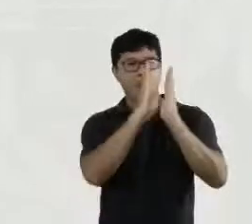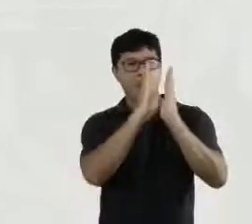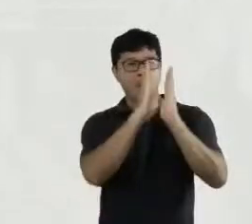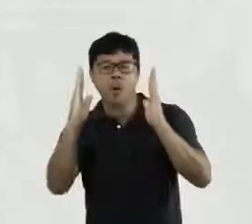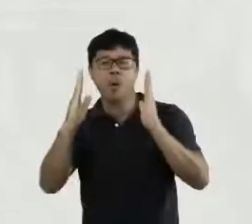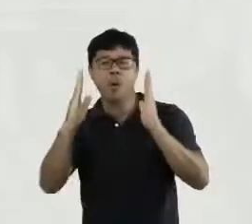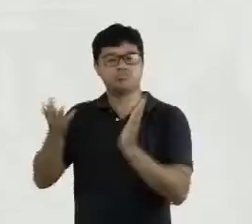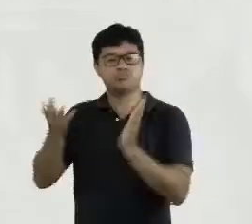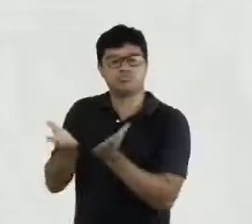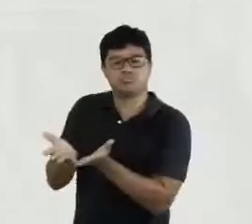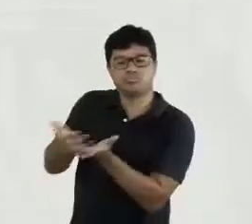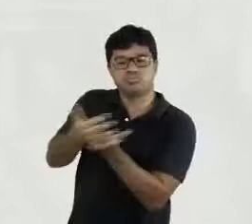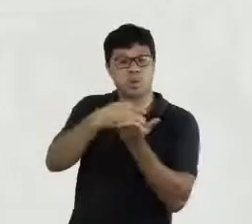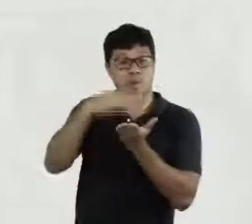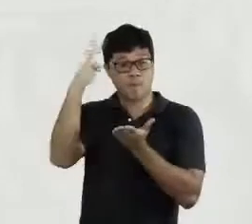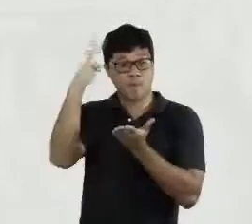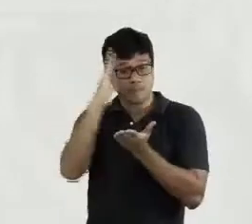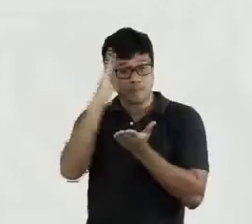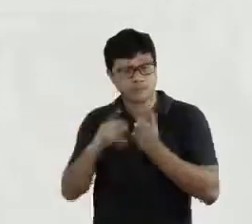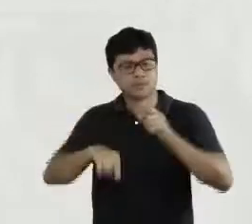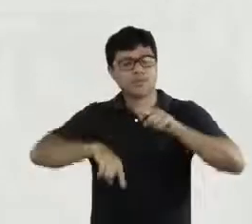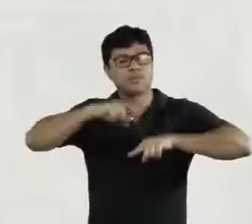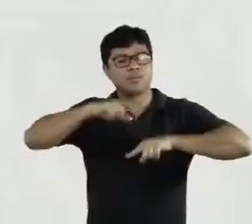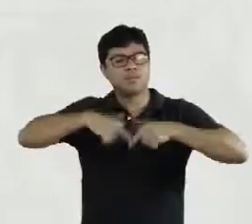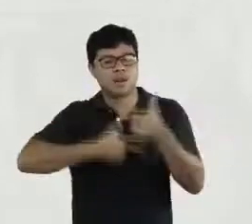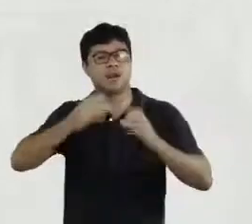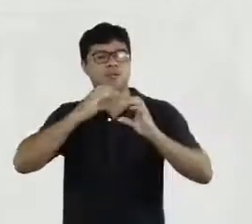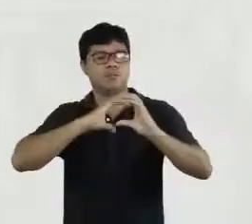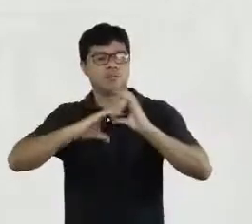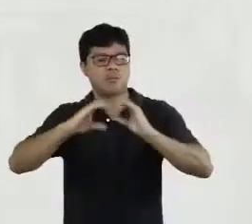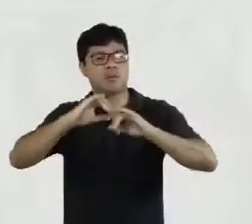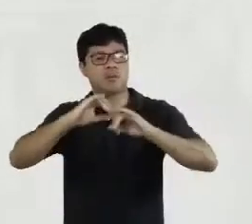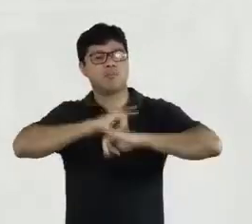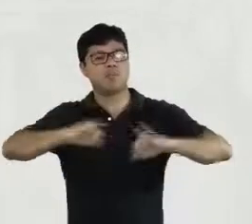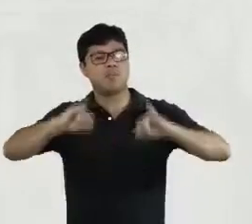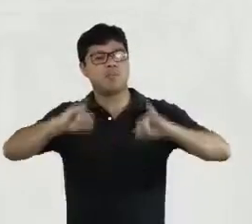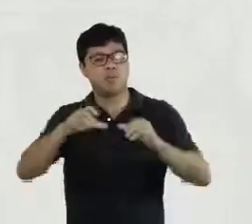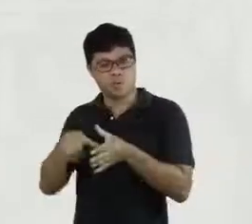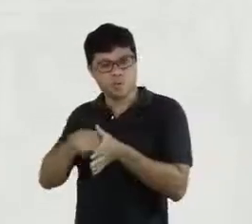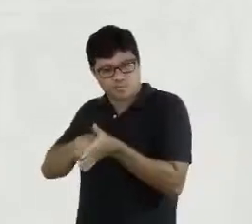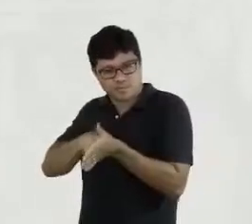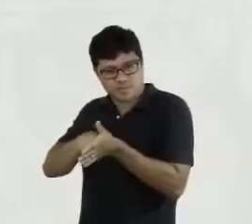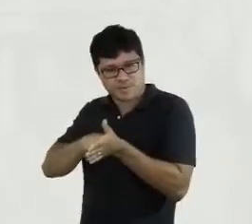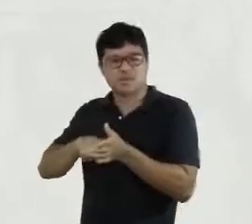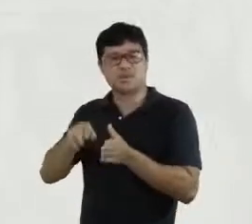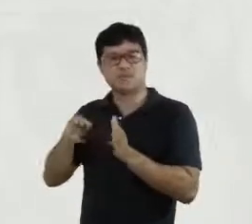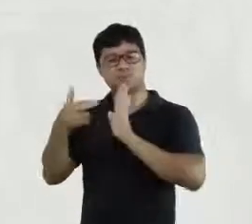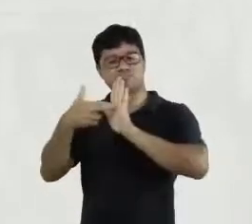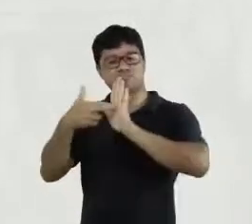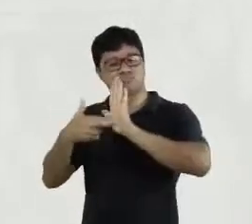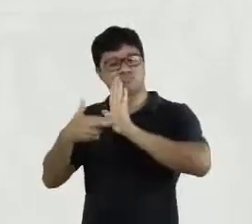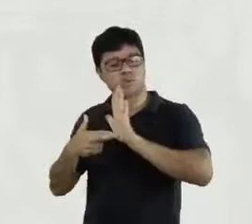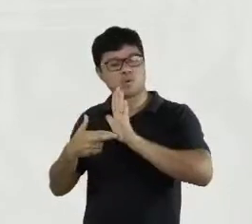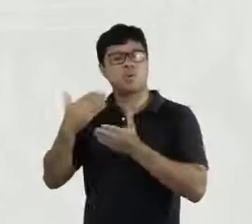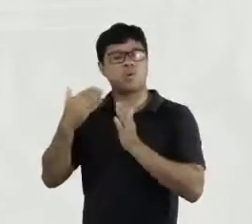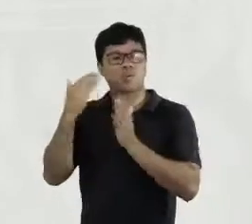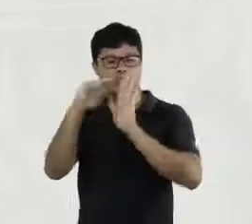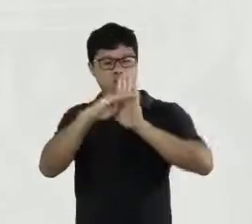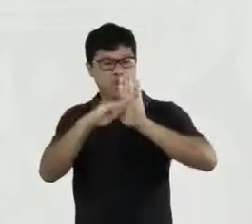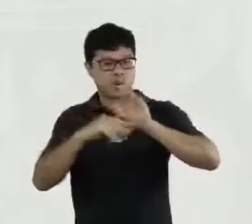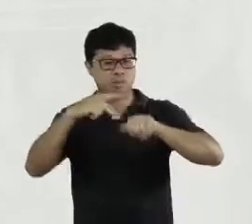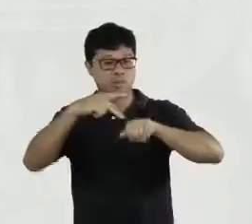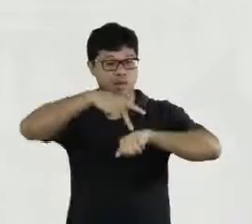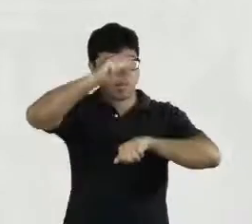Coletivo Brasileiro de Bibliotecas e Serviços de Informação, do Grupo de Pesquisa Regimento, do Programa de Pós-Graduação